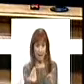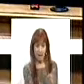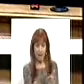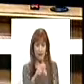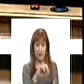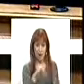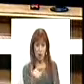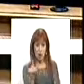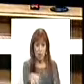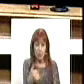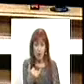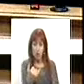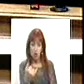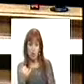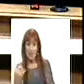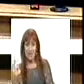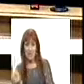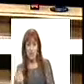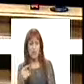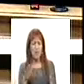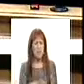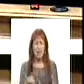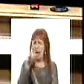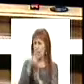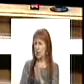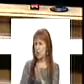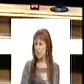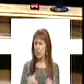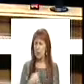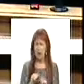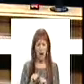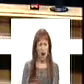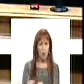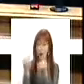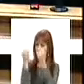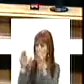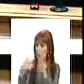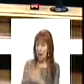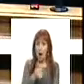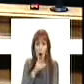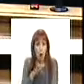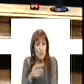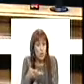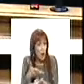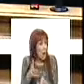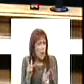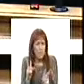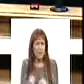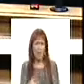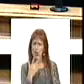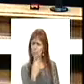Lei 32/2006 plasmam um regime que recusa a autonomia da opção e as